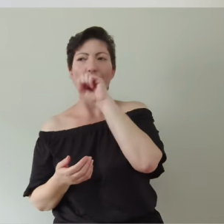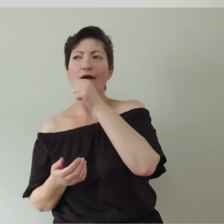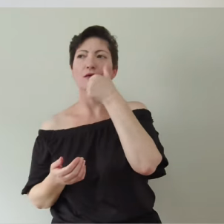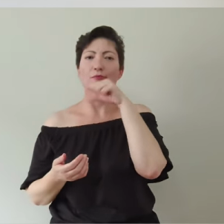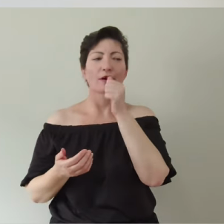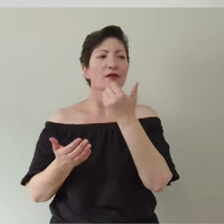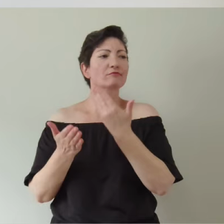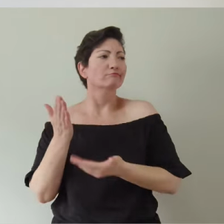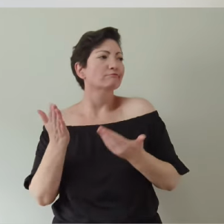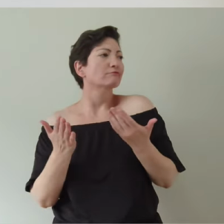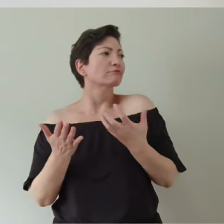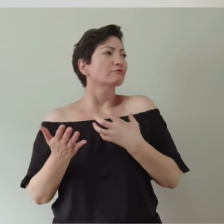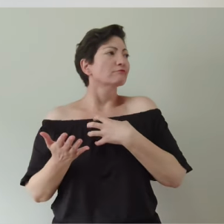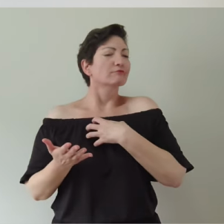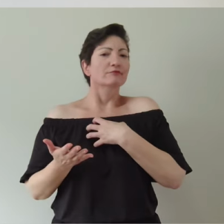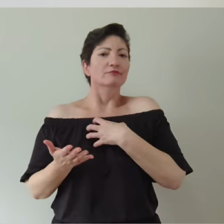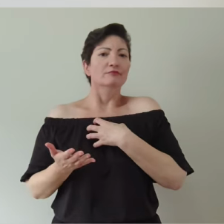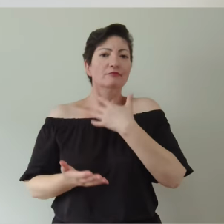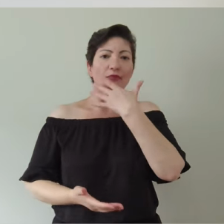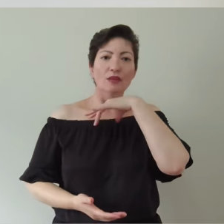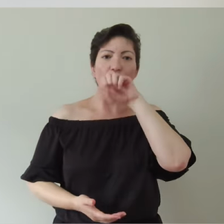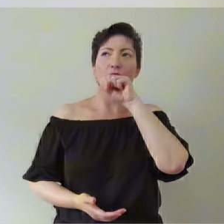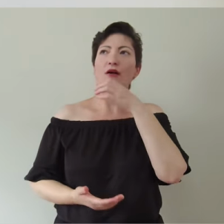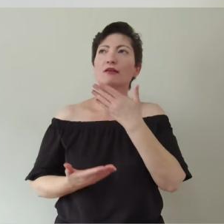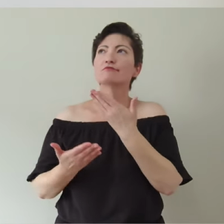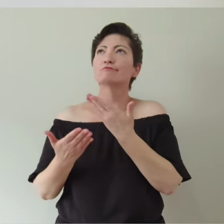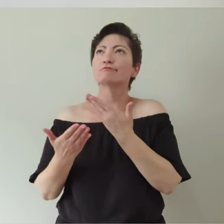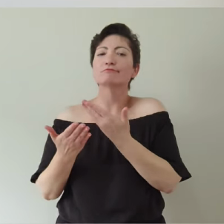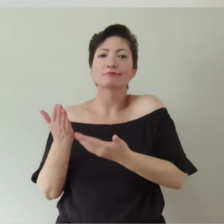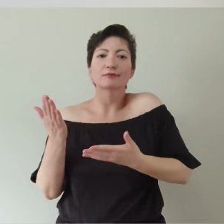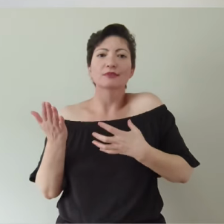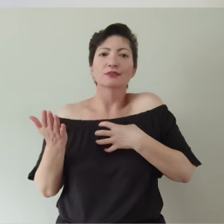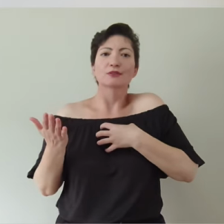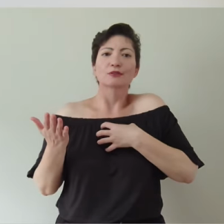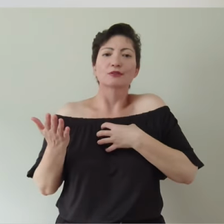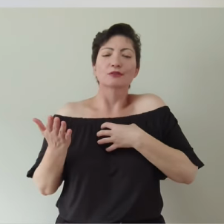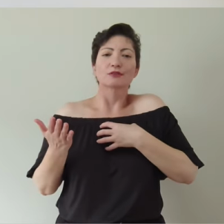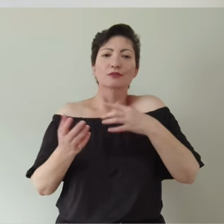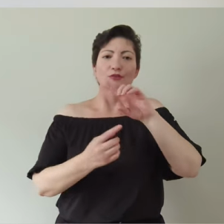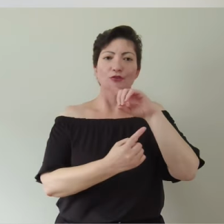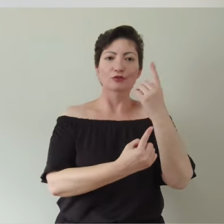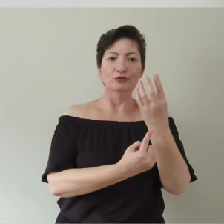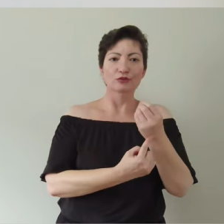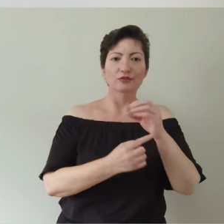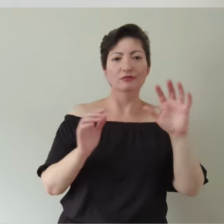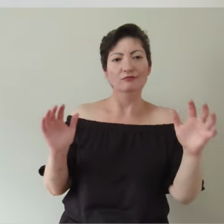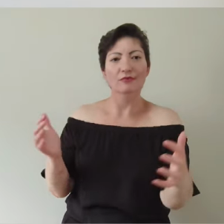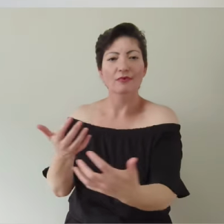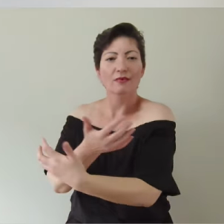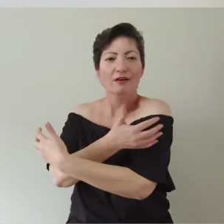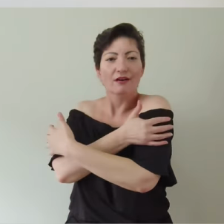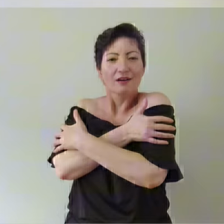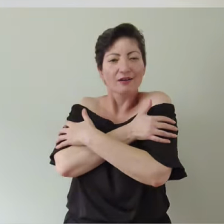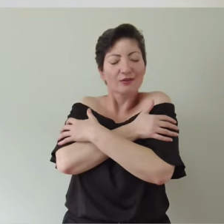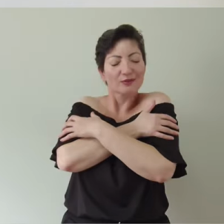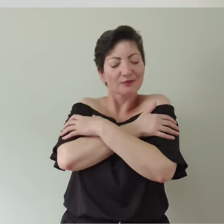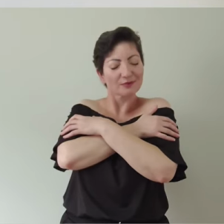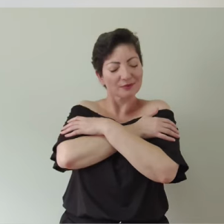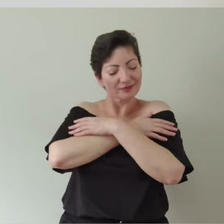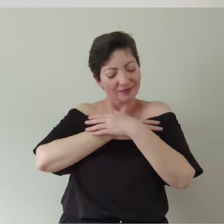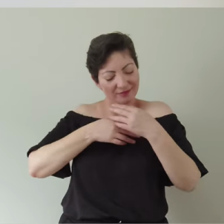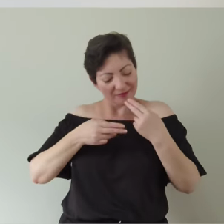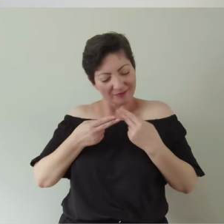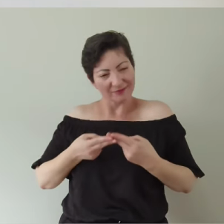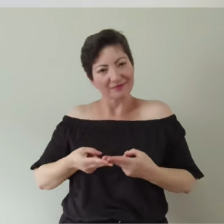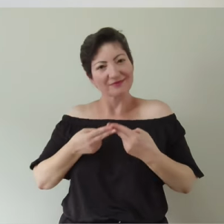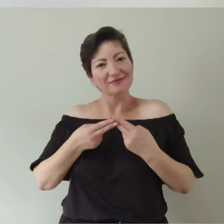perdi a minha mãe. E quando eu perdi o meu pai, a Dia de Arte foi um lugar que me acolheu com muita paciência. Até hoje eu sinto isso,